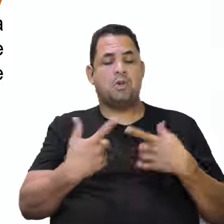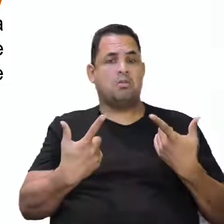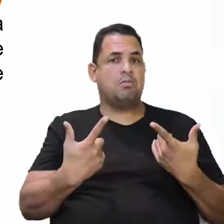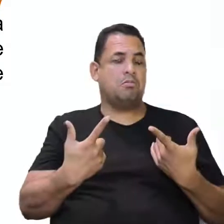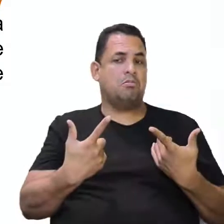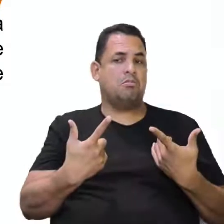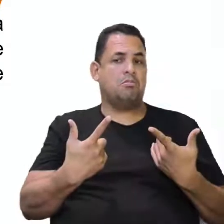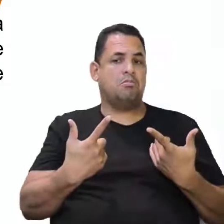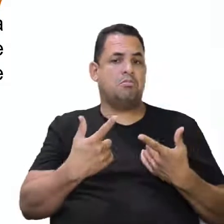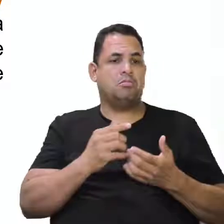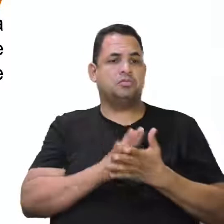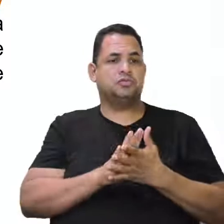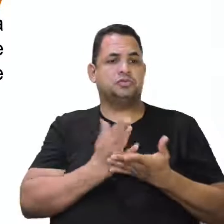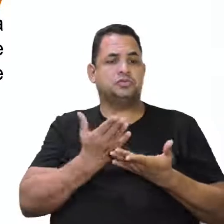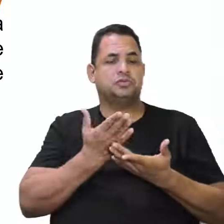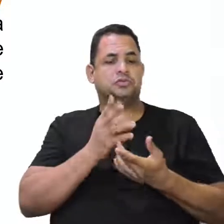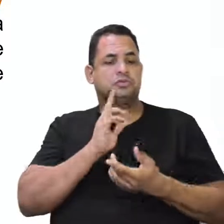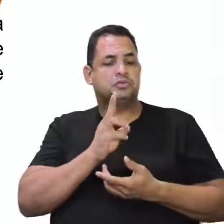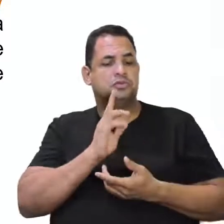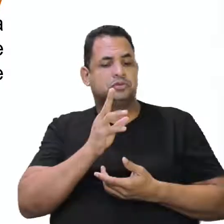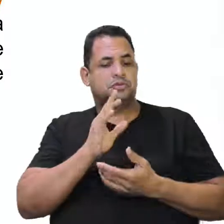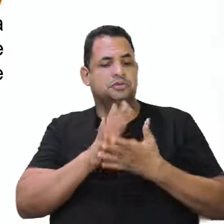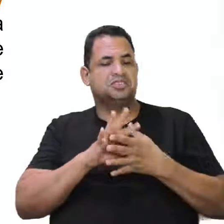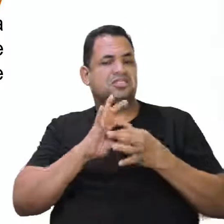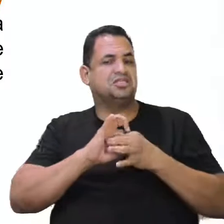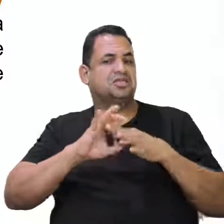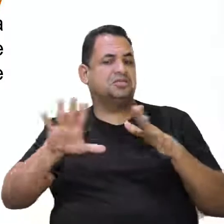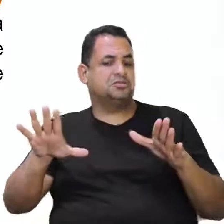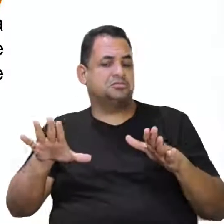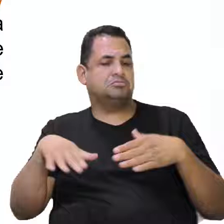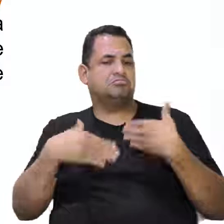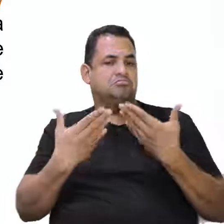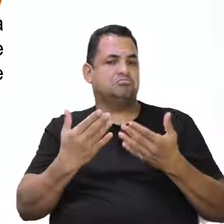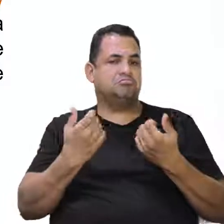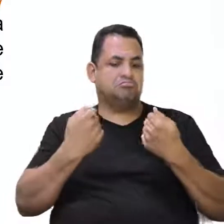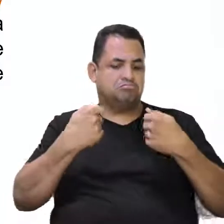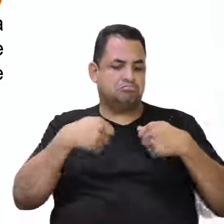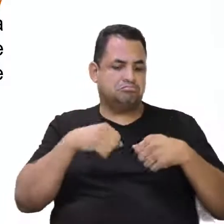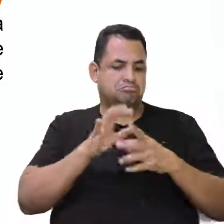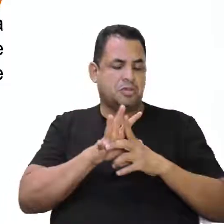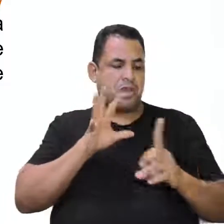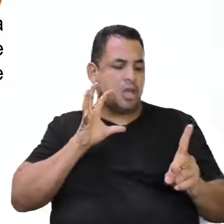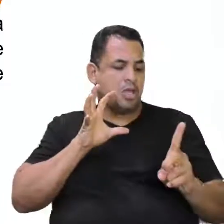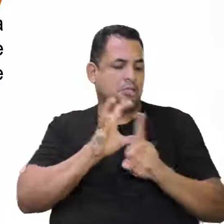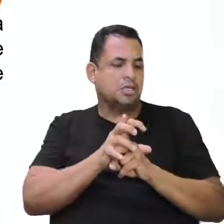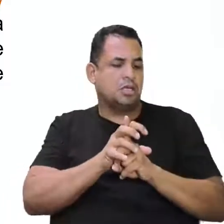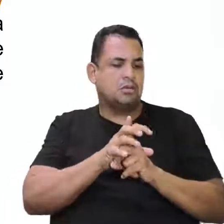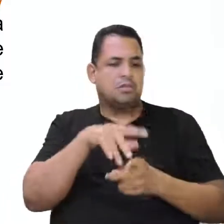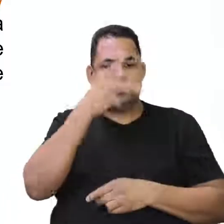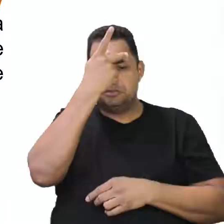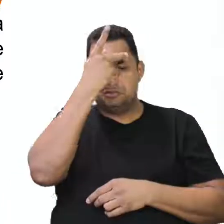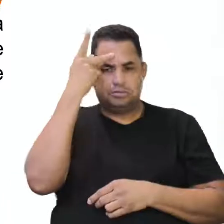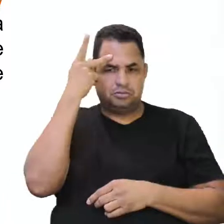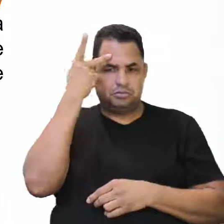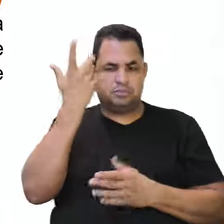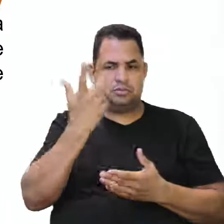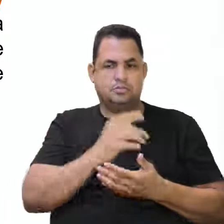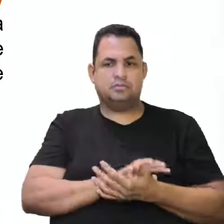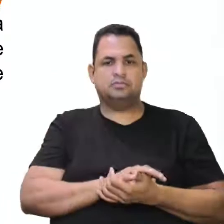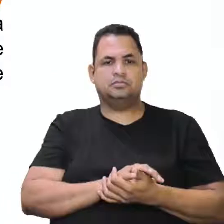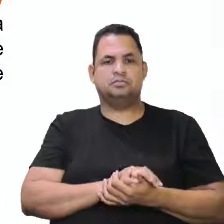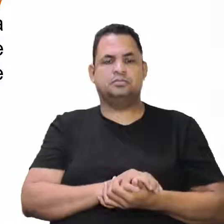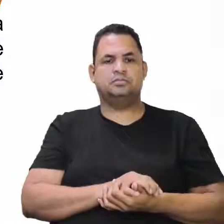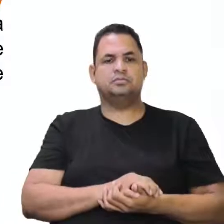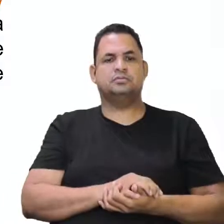problem, é que se eles forem constantemente negligenciados, eles podem atacar pessoas. It